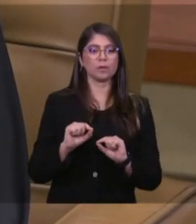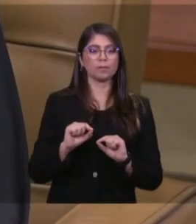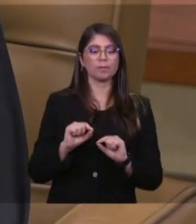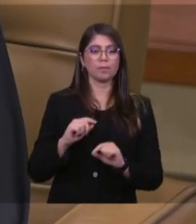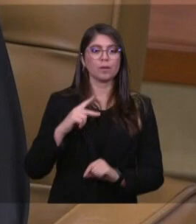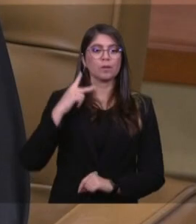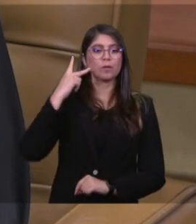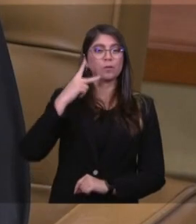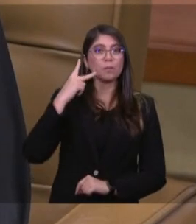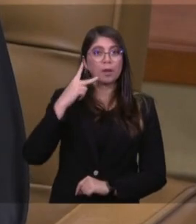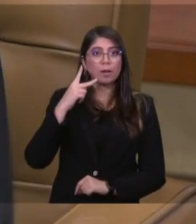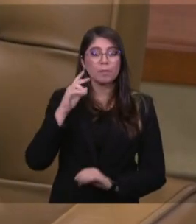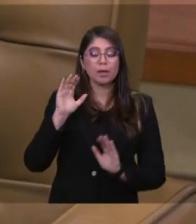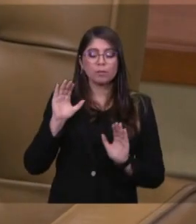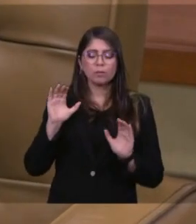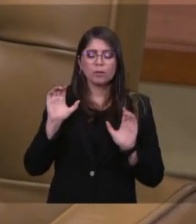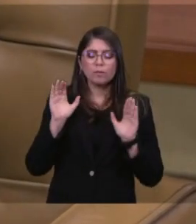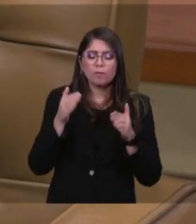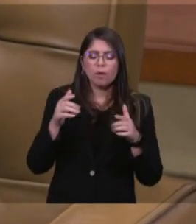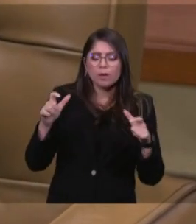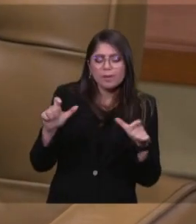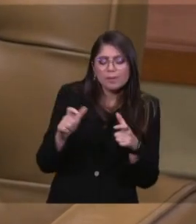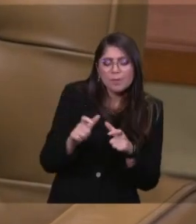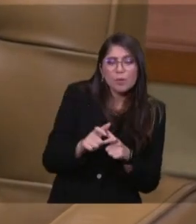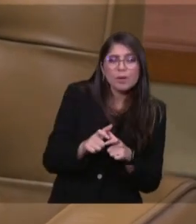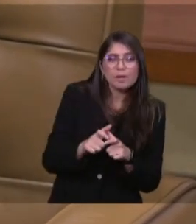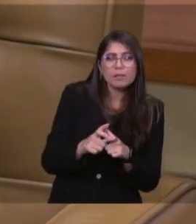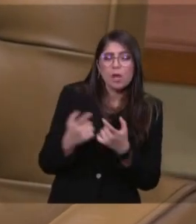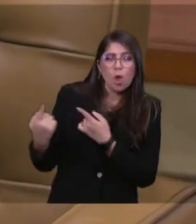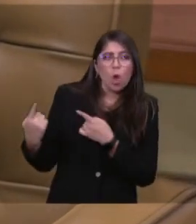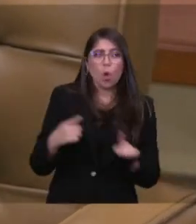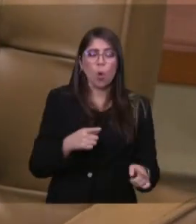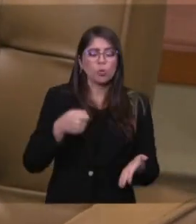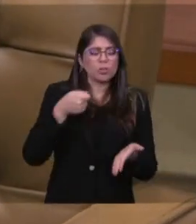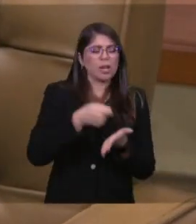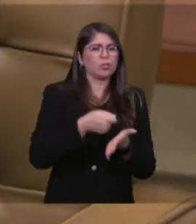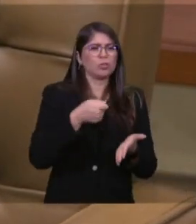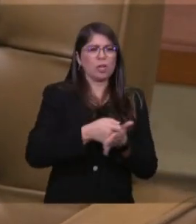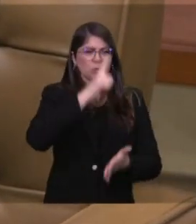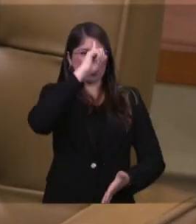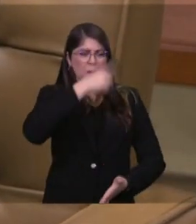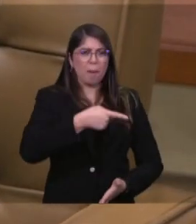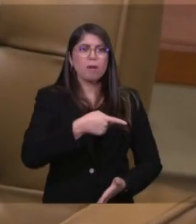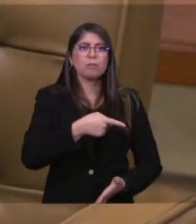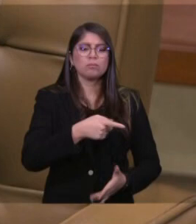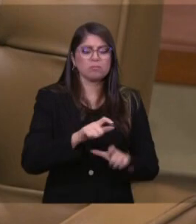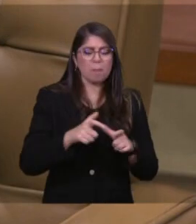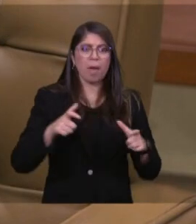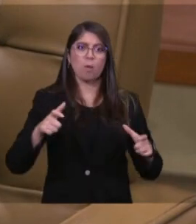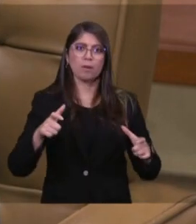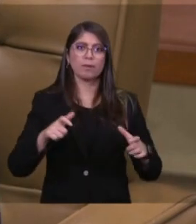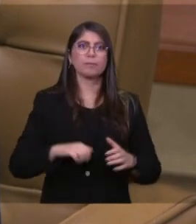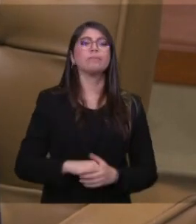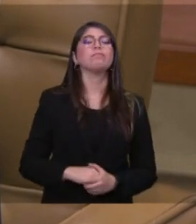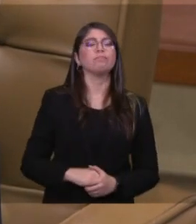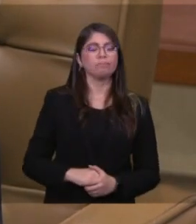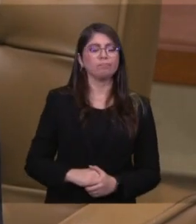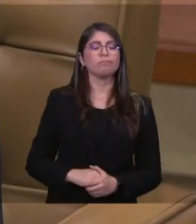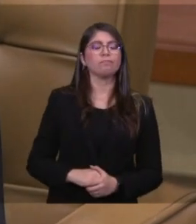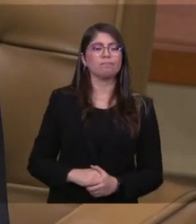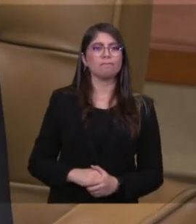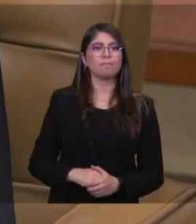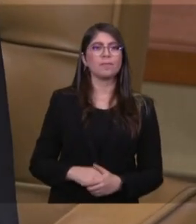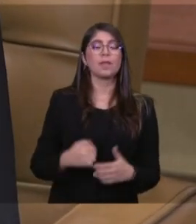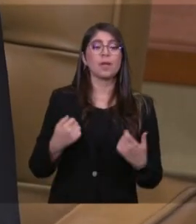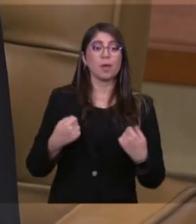parlamento, das minorias parlamentares, contra o abuso, contra a ditadura da maioria. É preciso